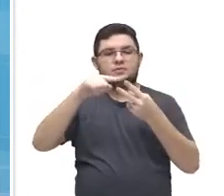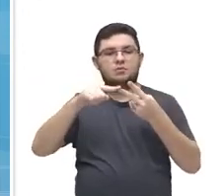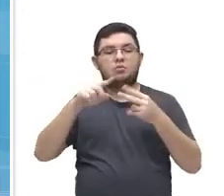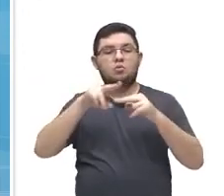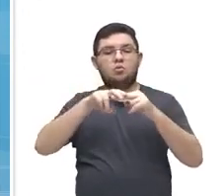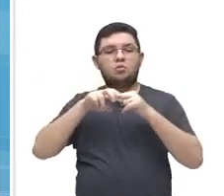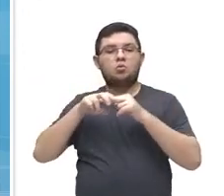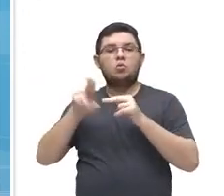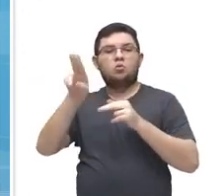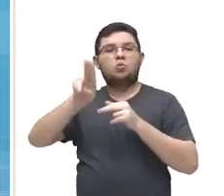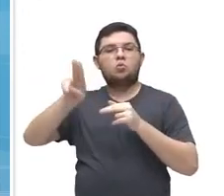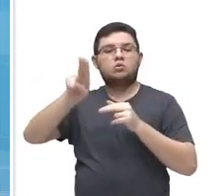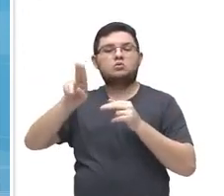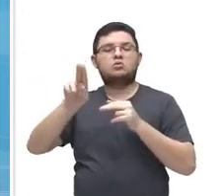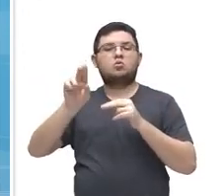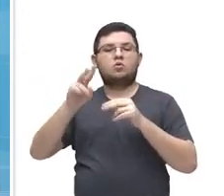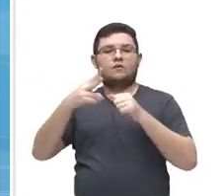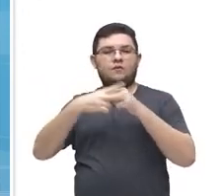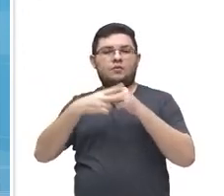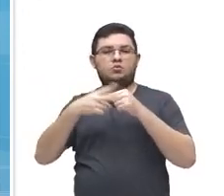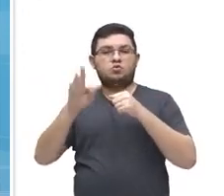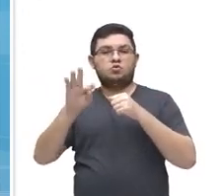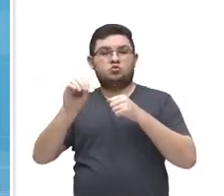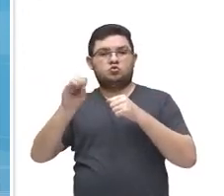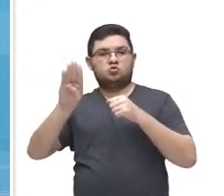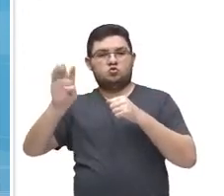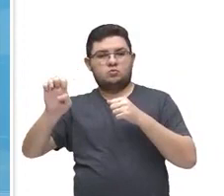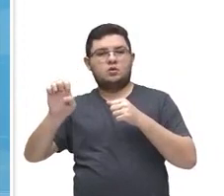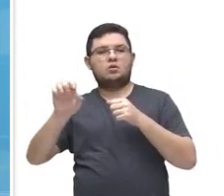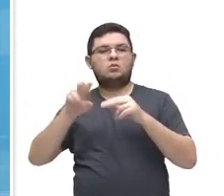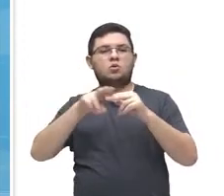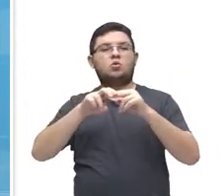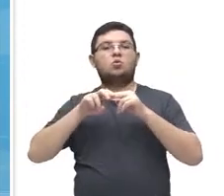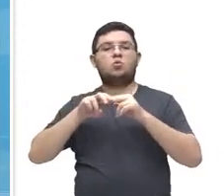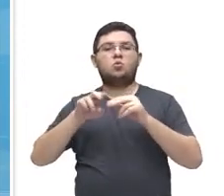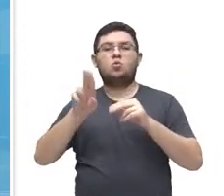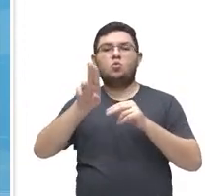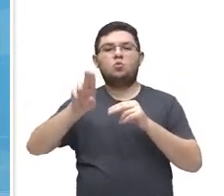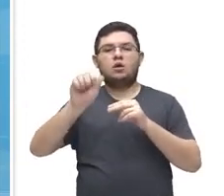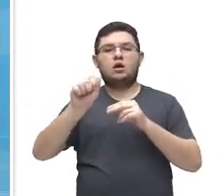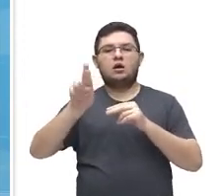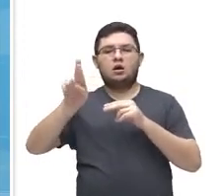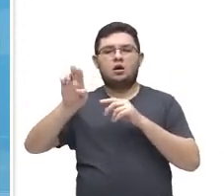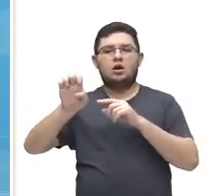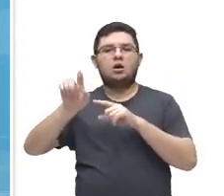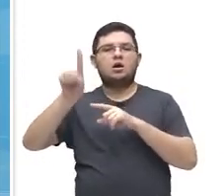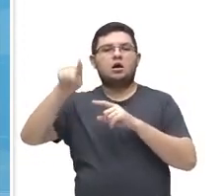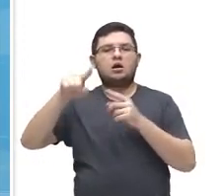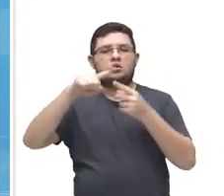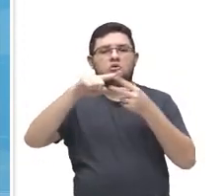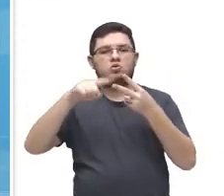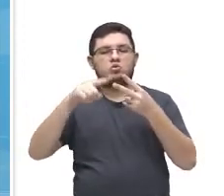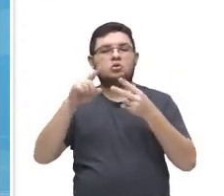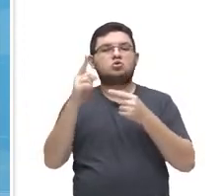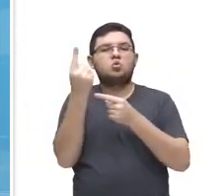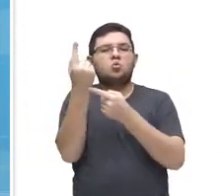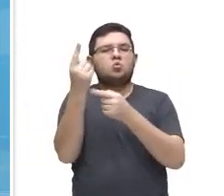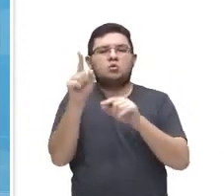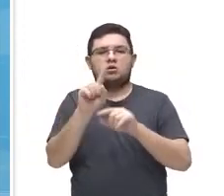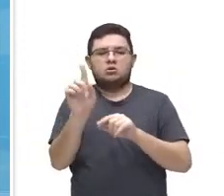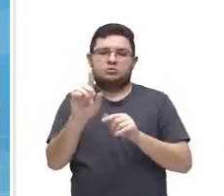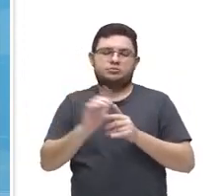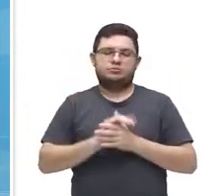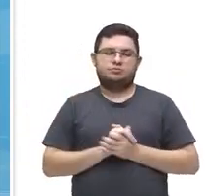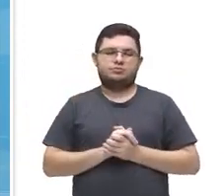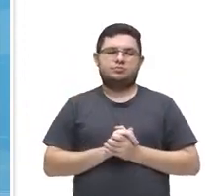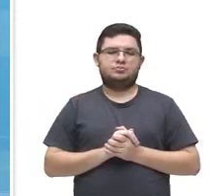to be, are, e não is. Porque eu não estou falando de uma coisa só, singular, eu estou falando de 2, que é a rotação e o período,